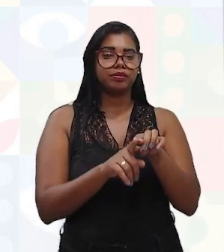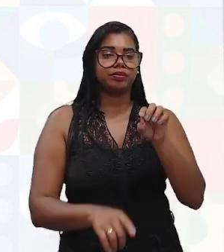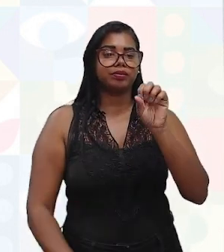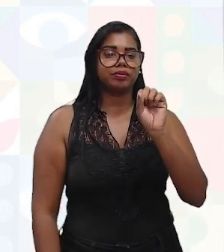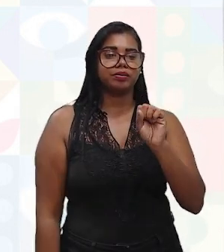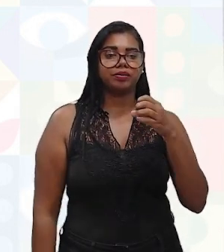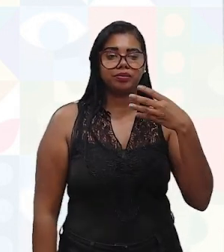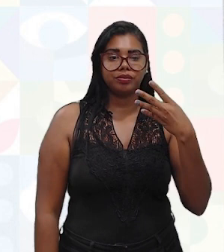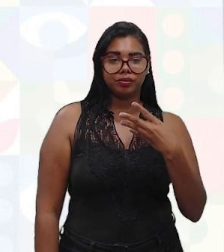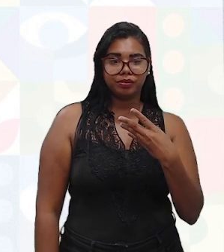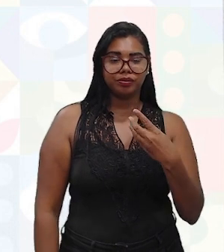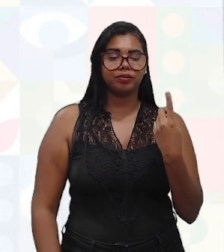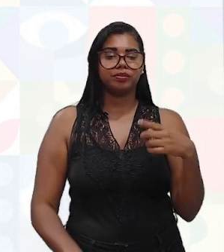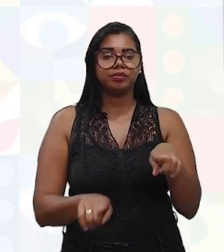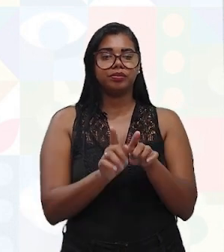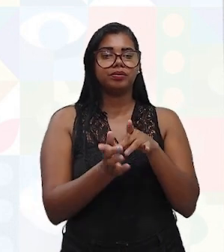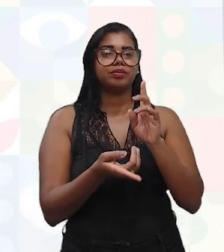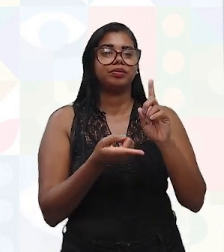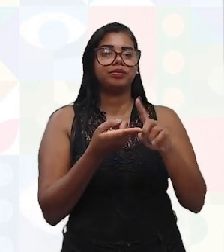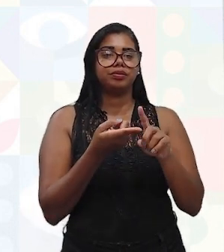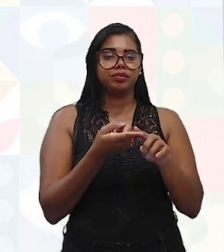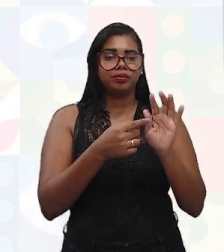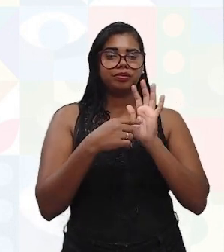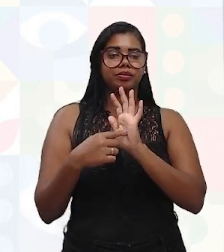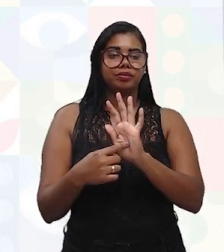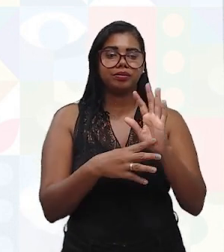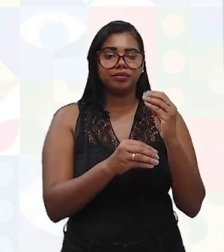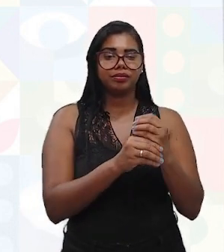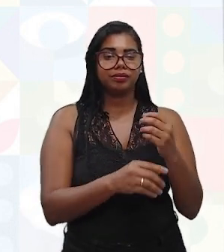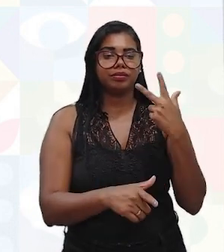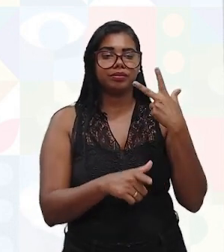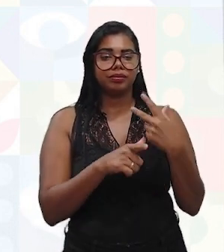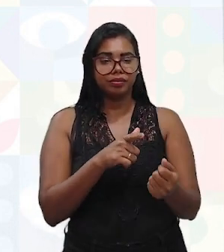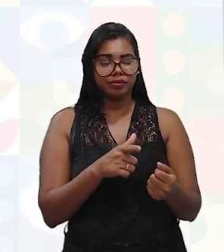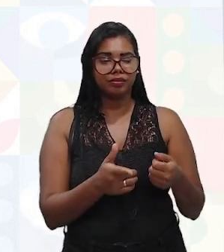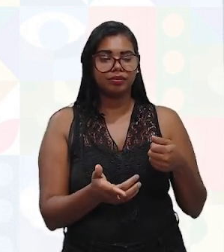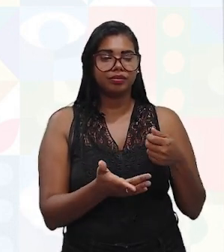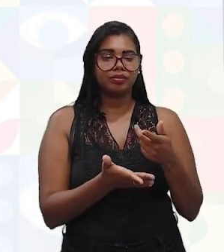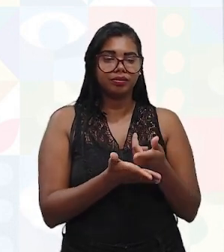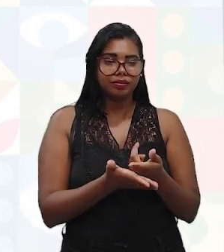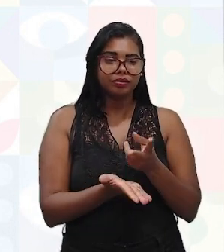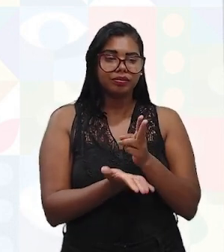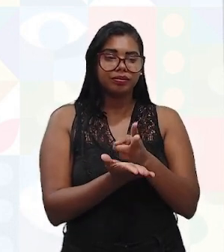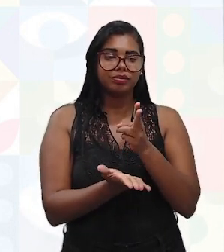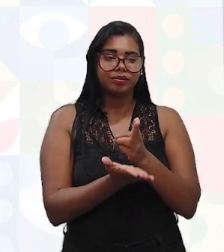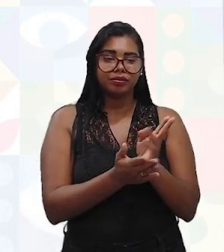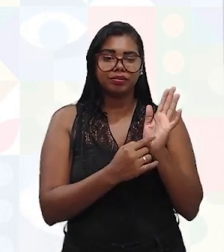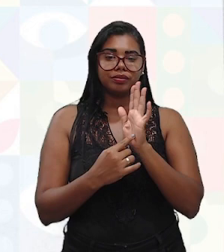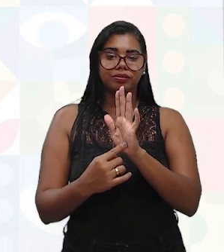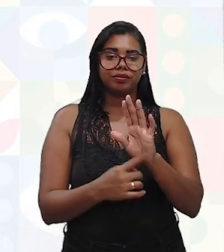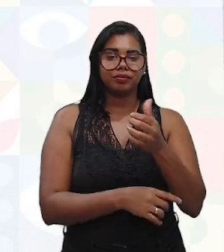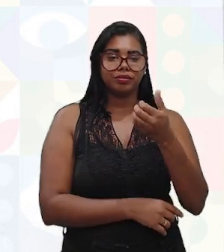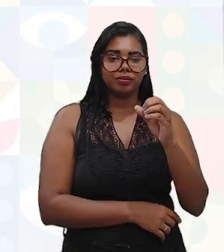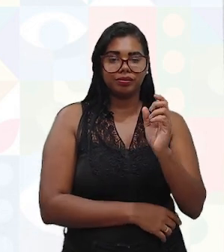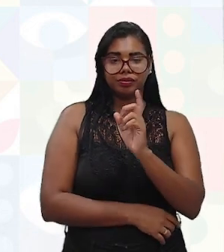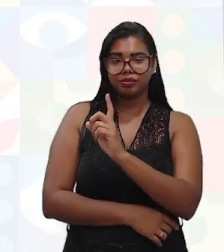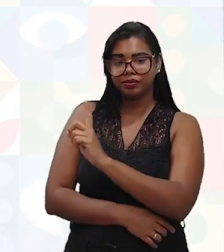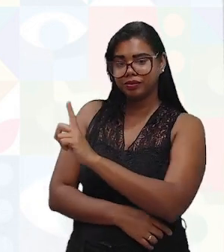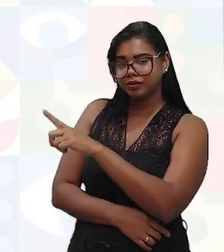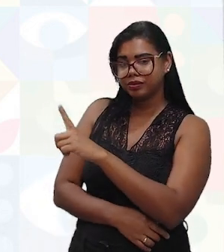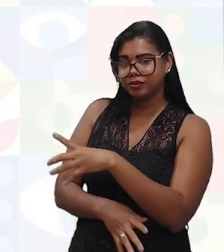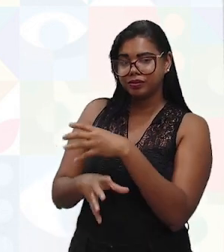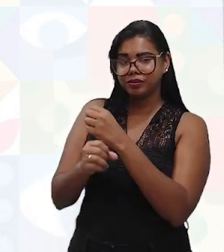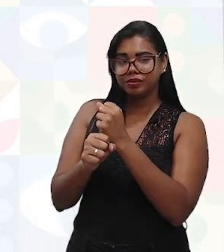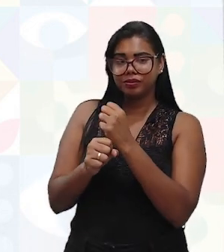84 unidades, posteriormente considerando que as compras são sempre feitas em lotes de 100 peças, o cálculo do